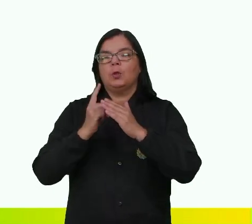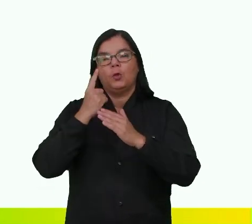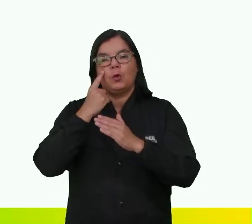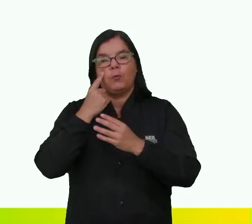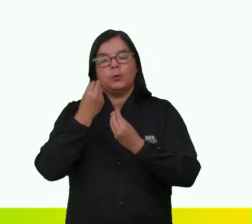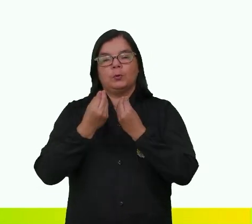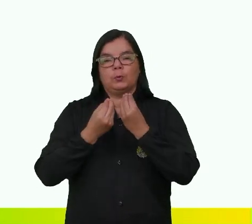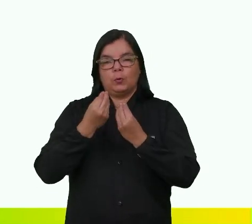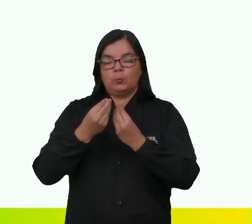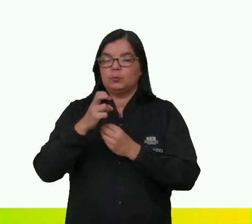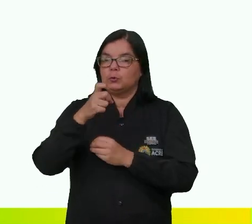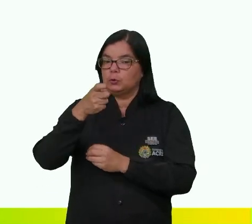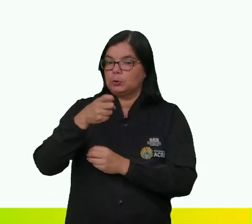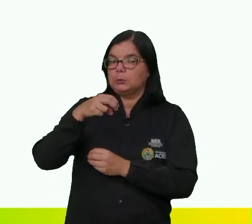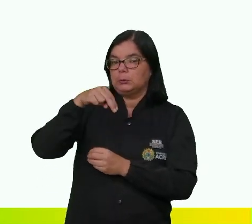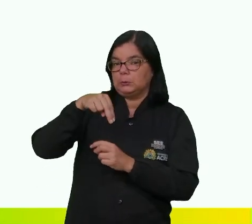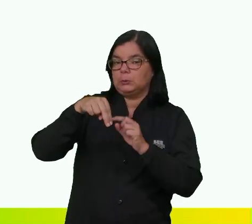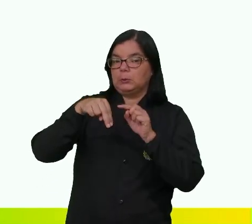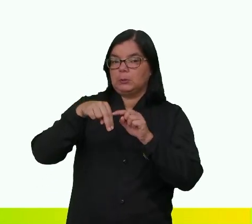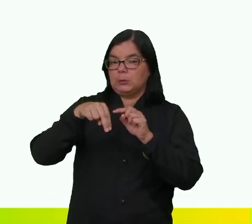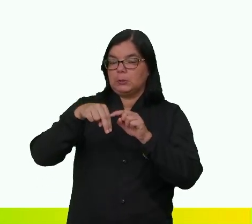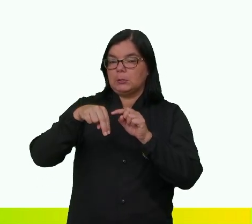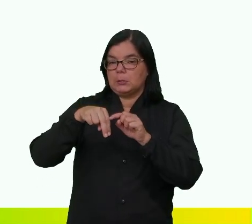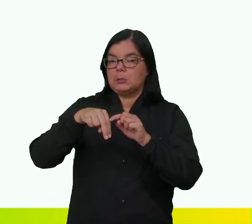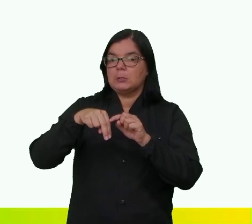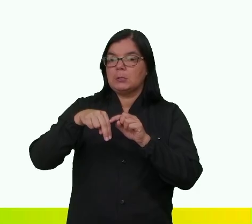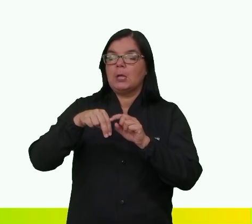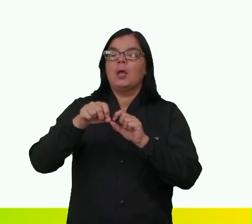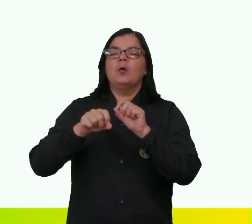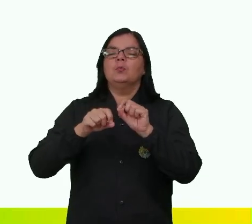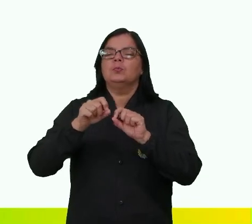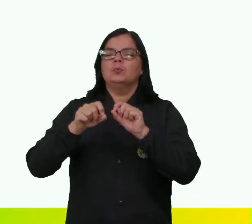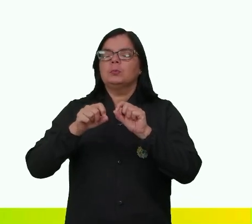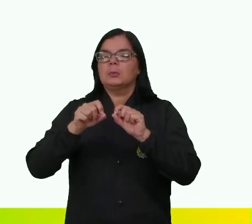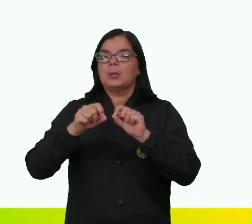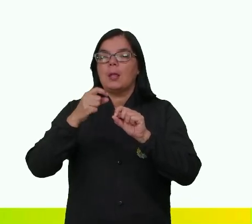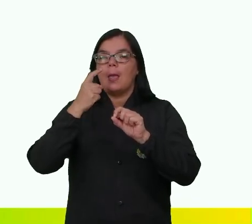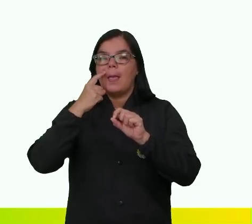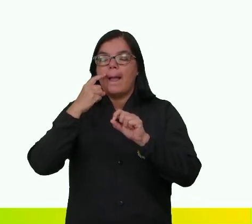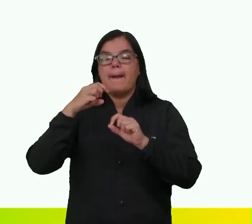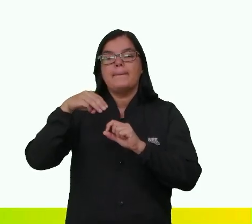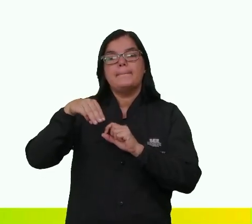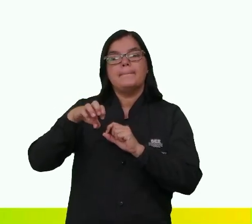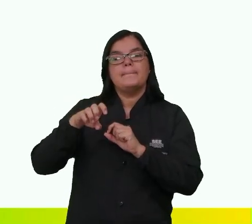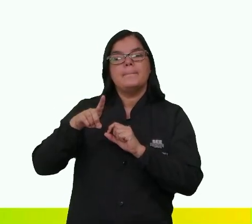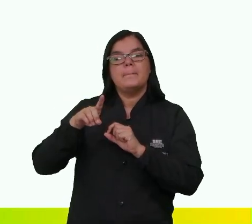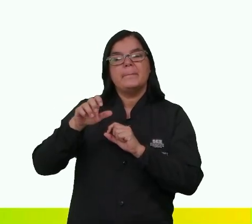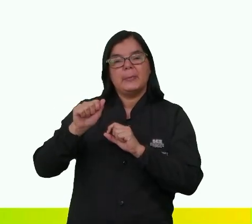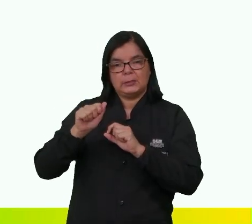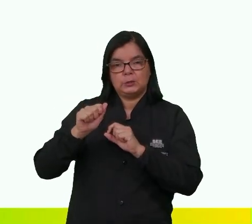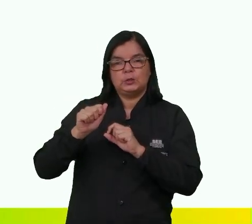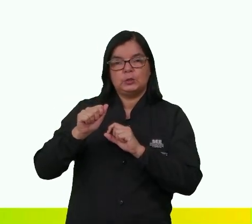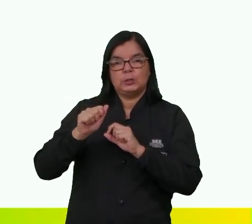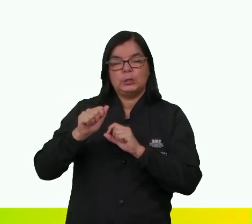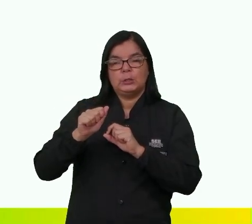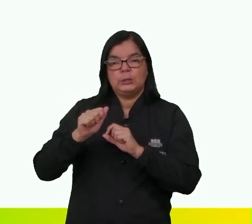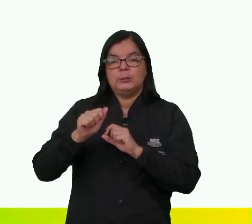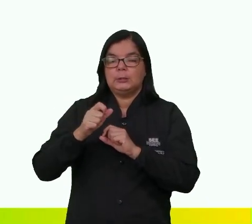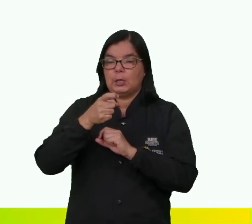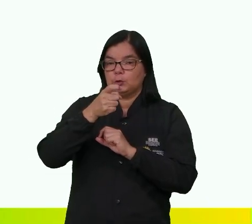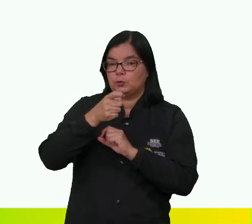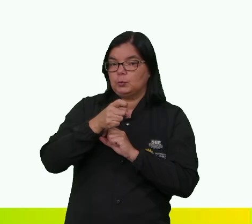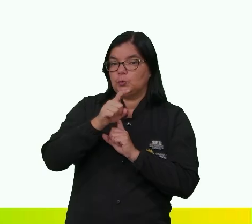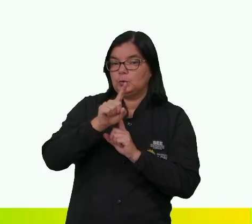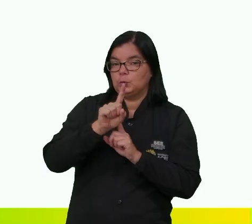denominar como xm. Esse xm da altura máxima, ele vai ser a média aritmética das raízes. Então, eu tenho uma raiz 1